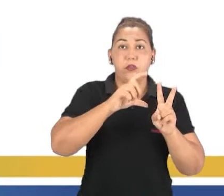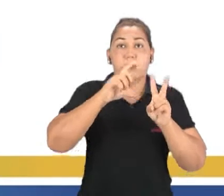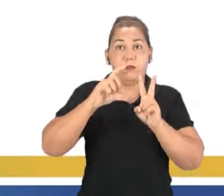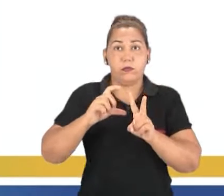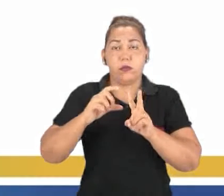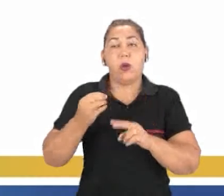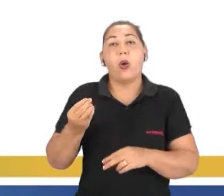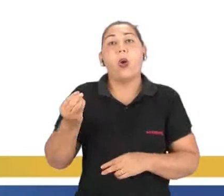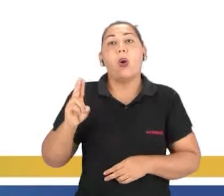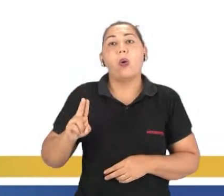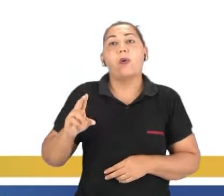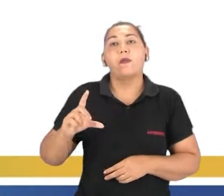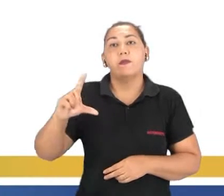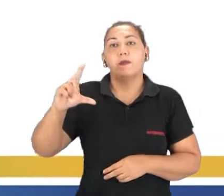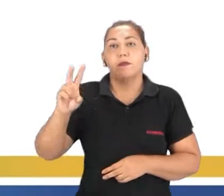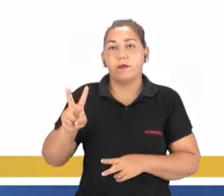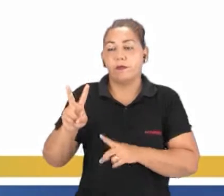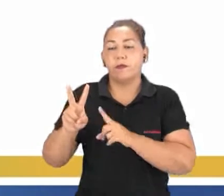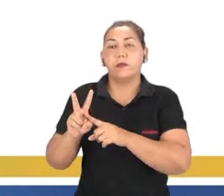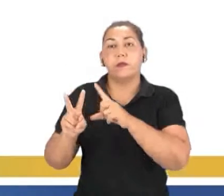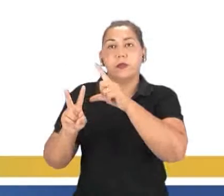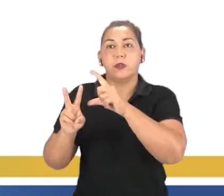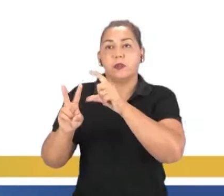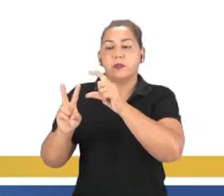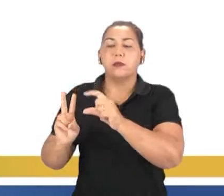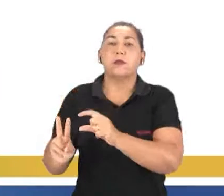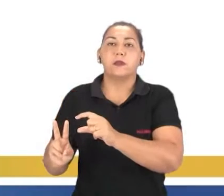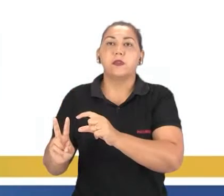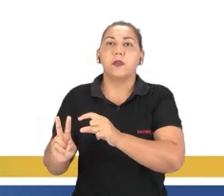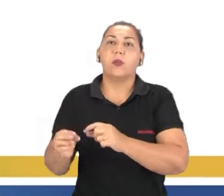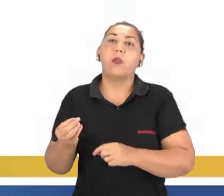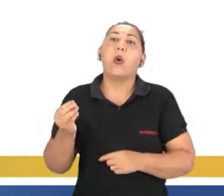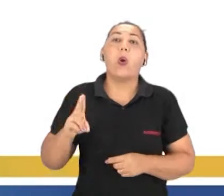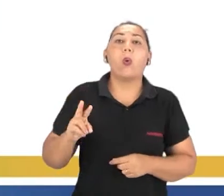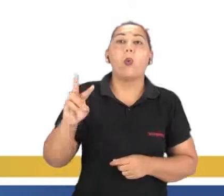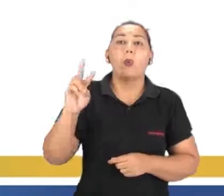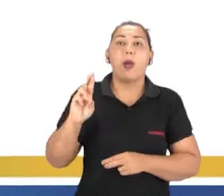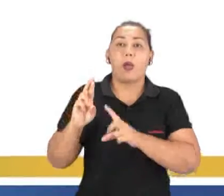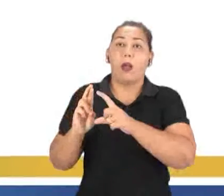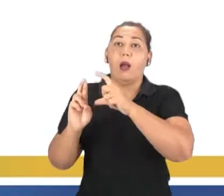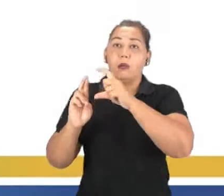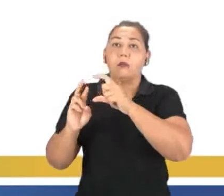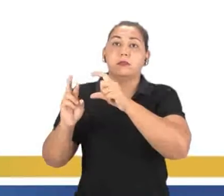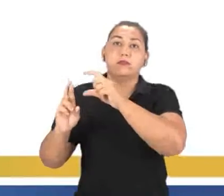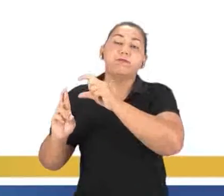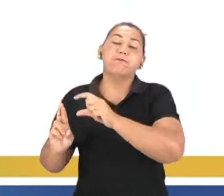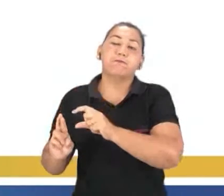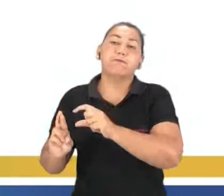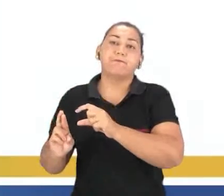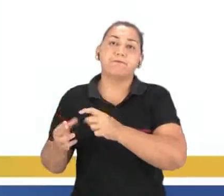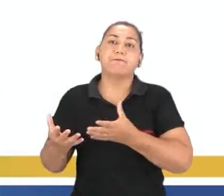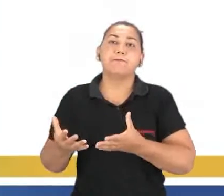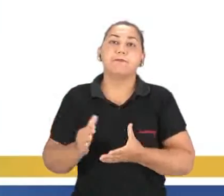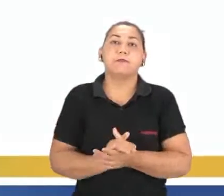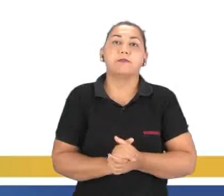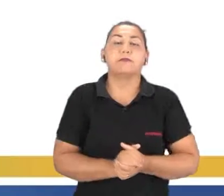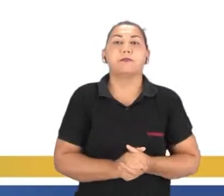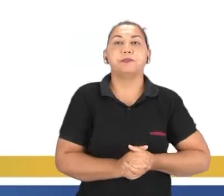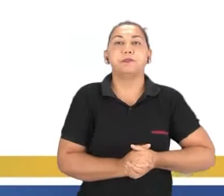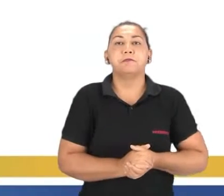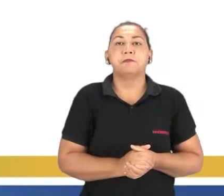Vzão, Vzinho, porque a amarela é dominante, e Rzinho, Rzinho, porque a textura rugosa ela é